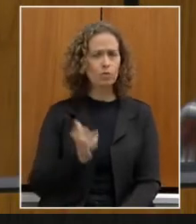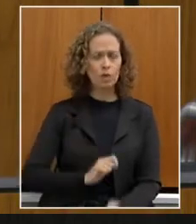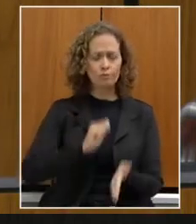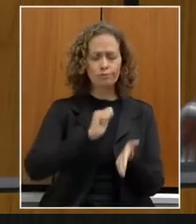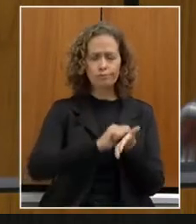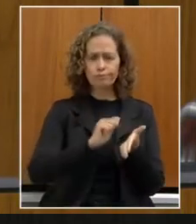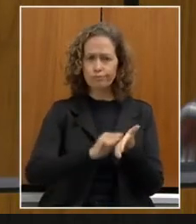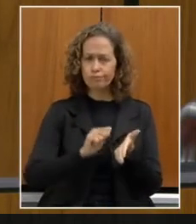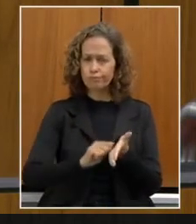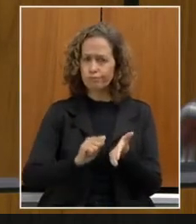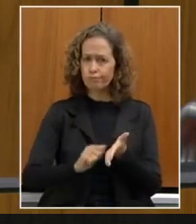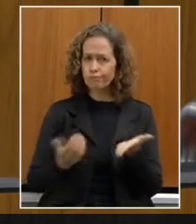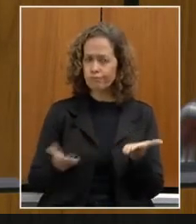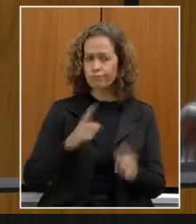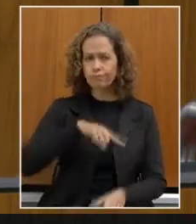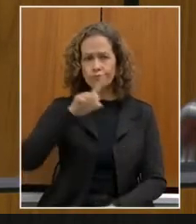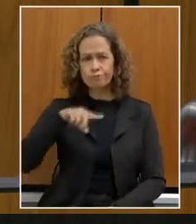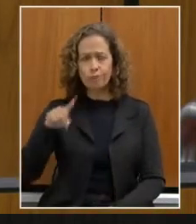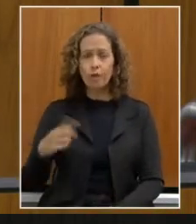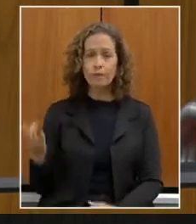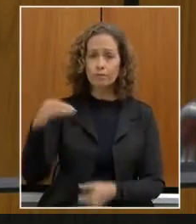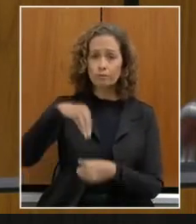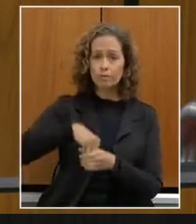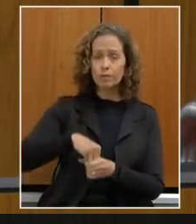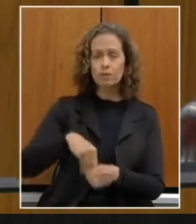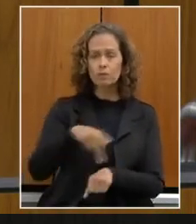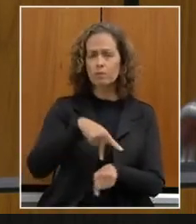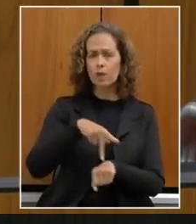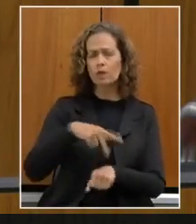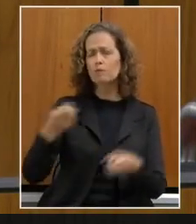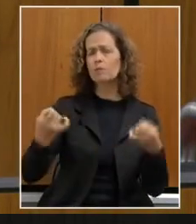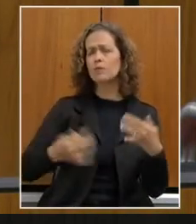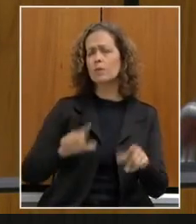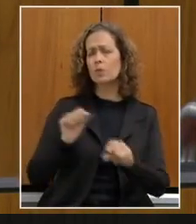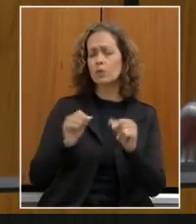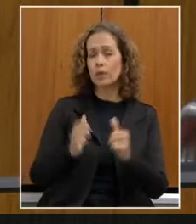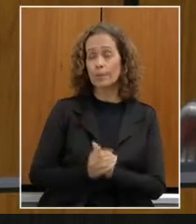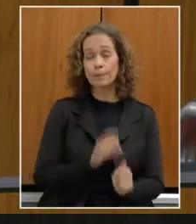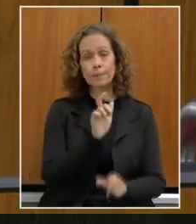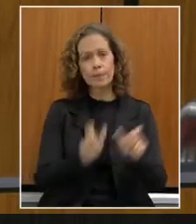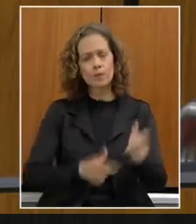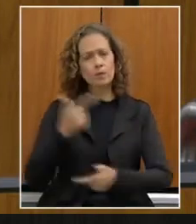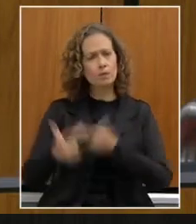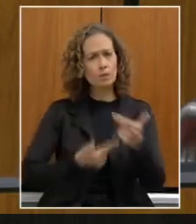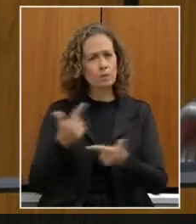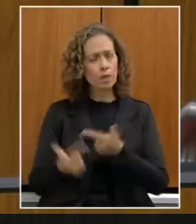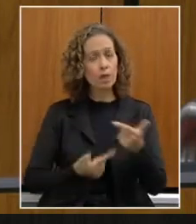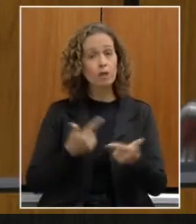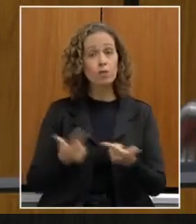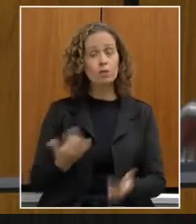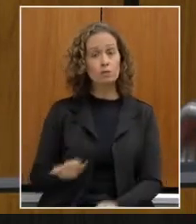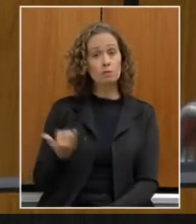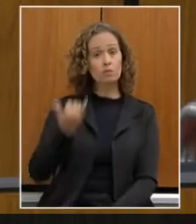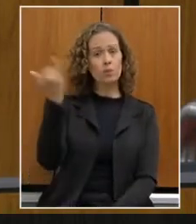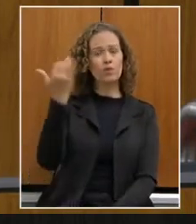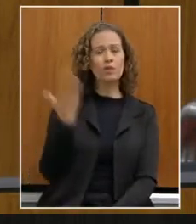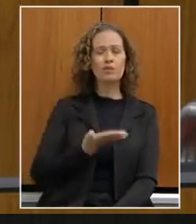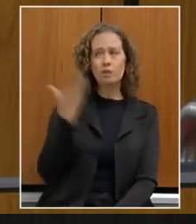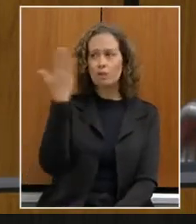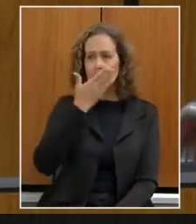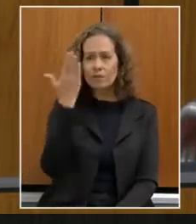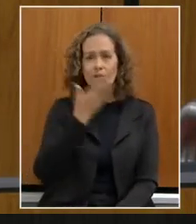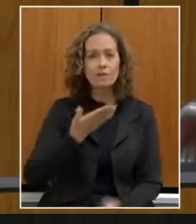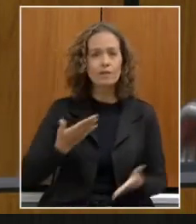periódico aqui do nosso país que diz o seguinte trabalhador essencial é invisível a maior